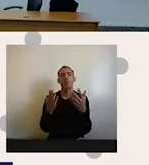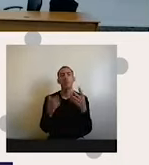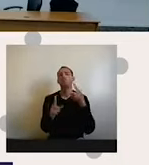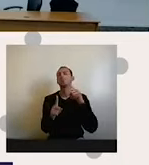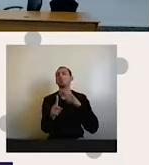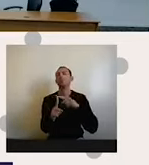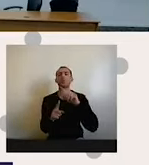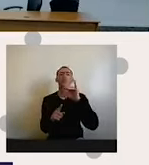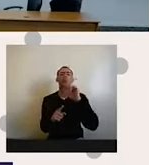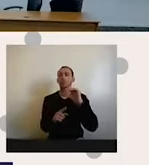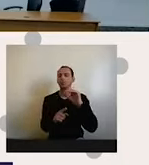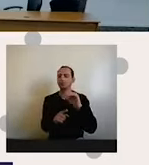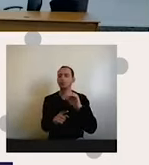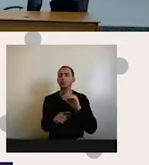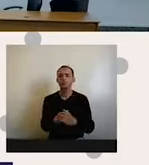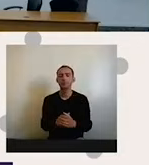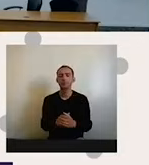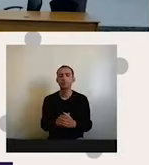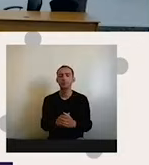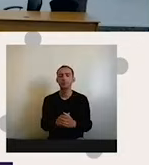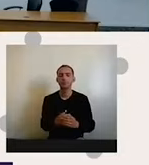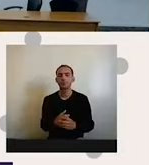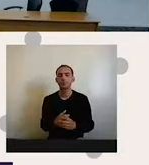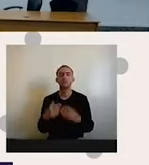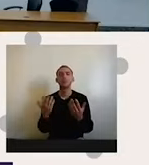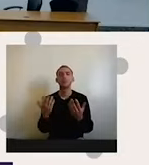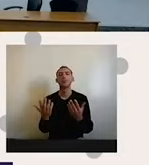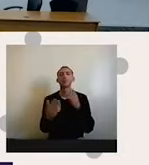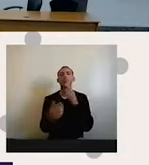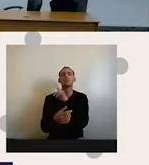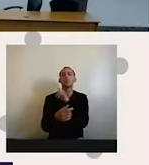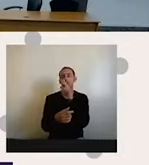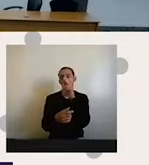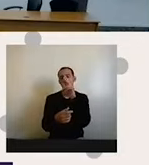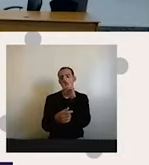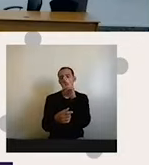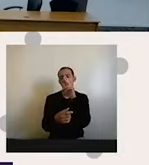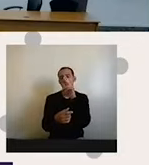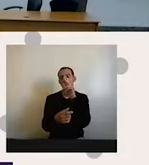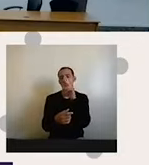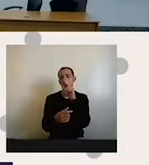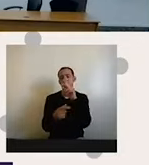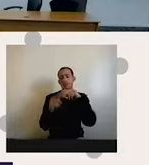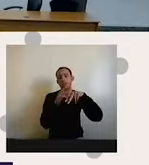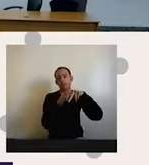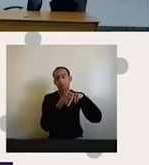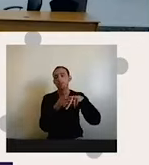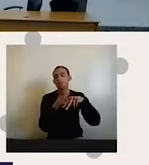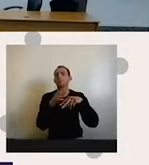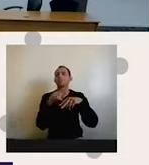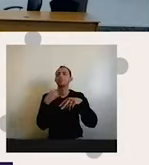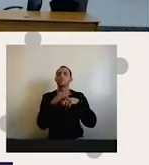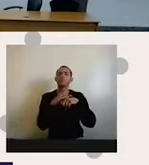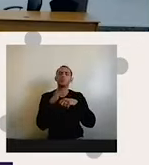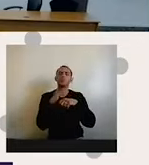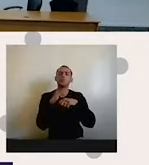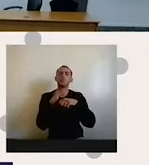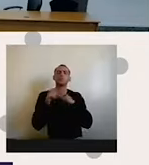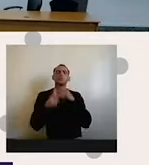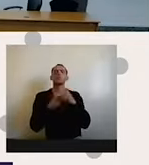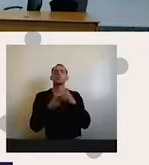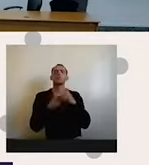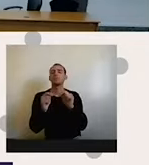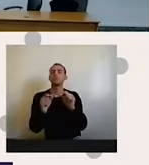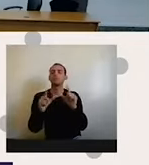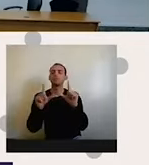pacientes, se são pacientes que dão mais trabalho, que dão menos trabalho. Aí a gente vai ter que entrar a fundo para criar um corpo de documento que,